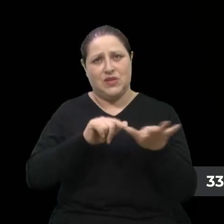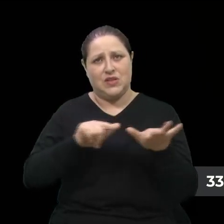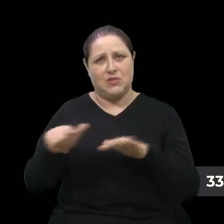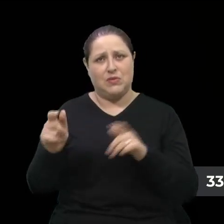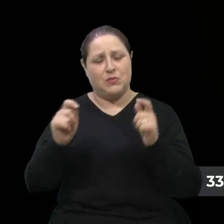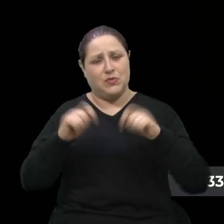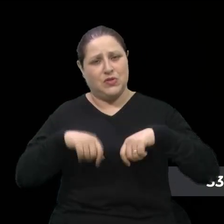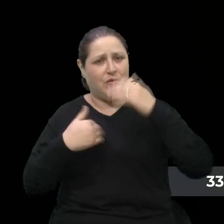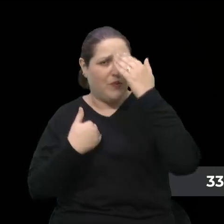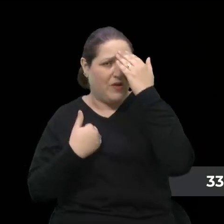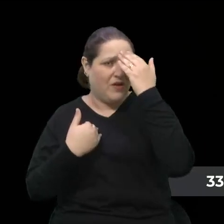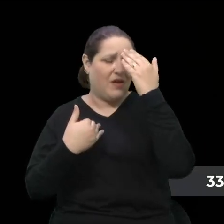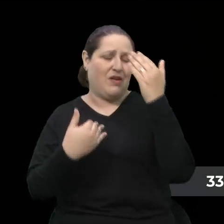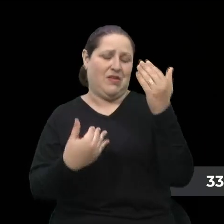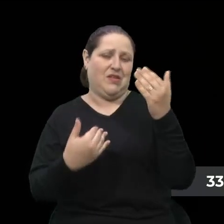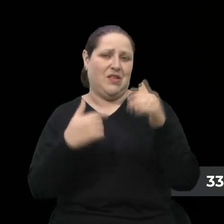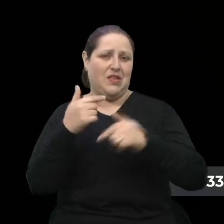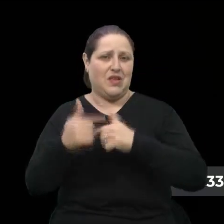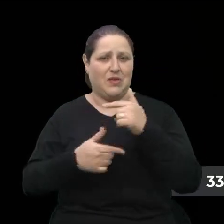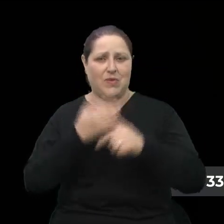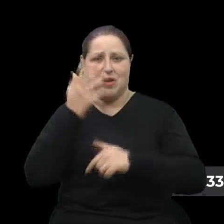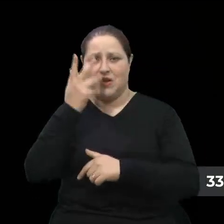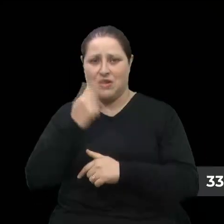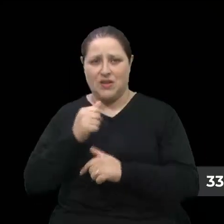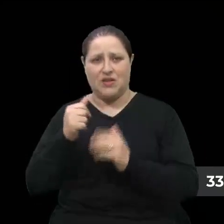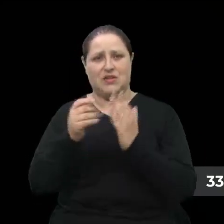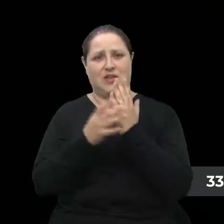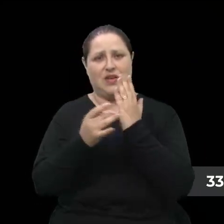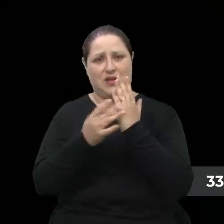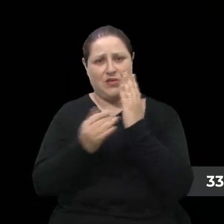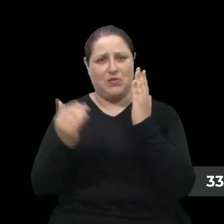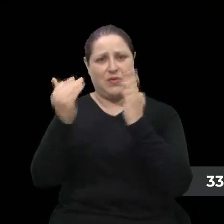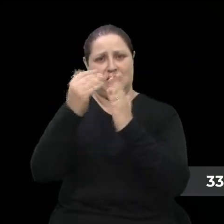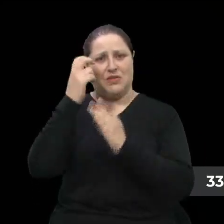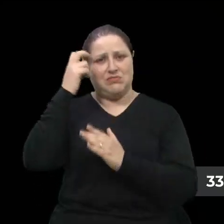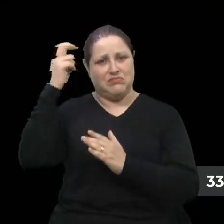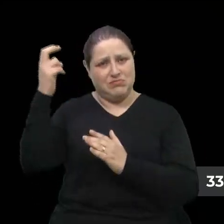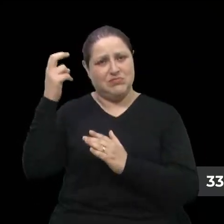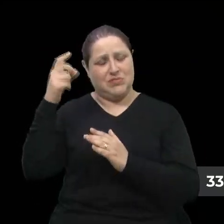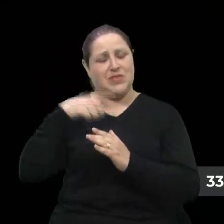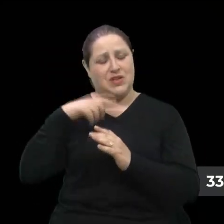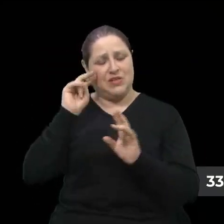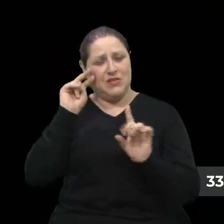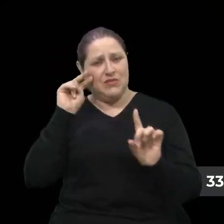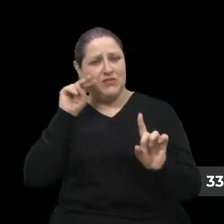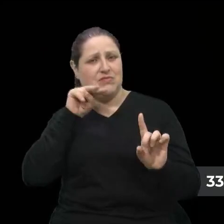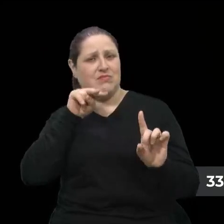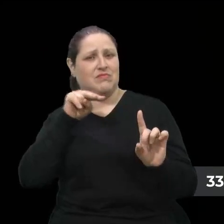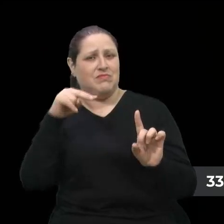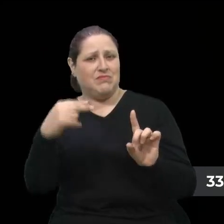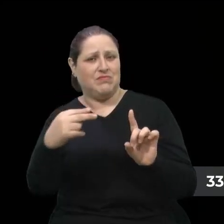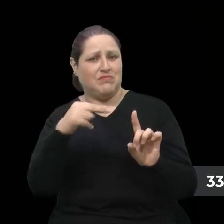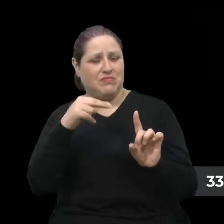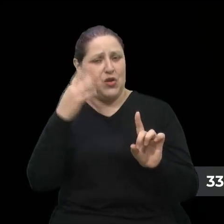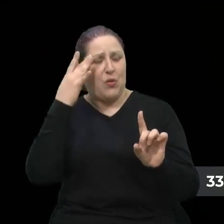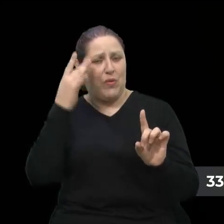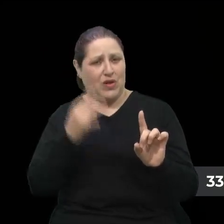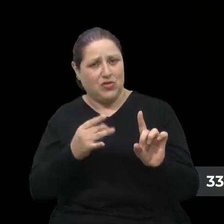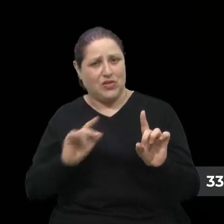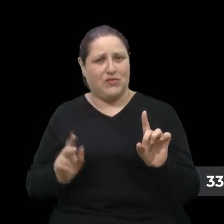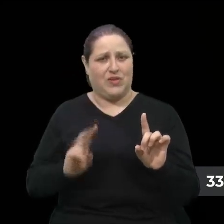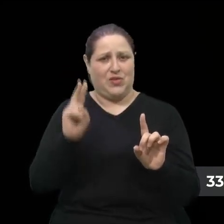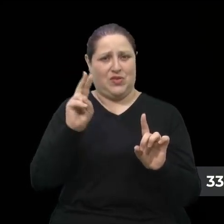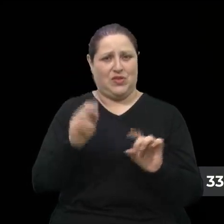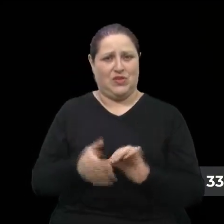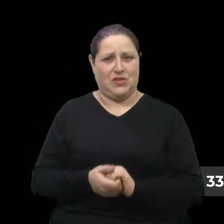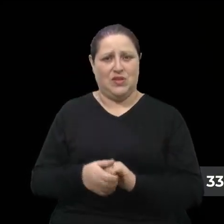que trabalham para que as crianças com altas habilidades e superdotação sejam vistas, compreendidas e valorizadas. Também quero deixar